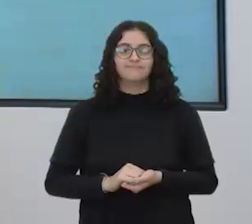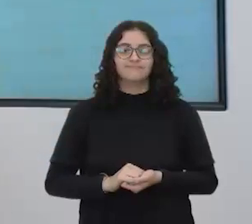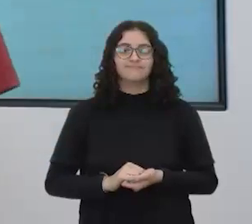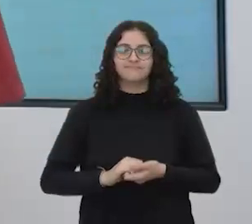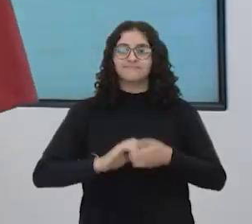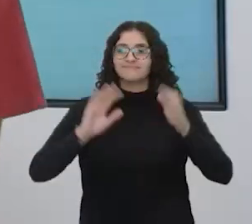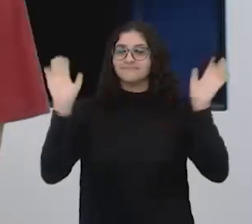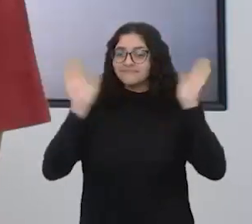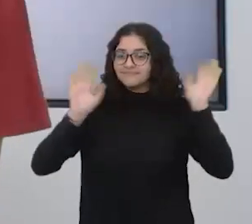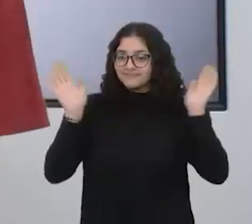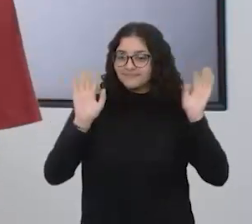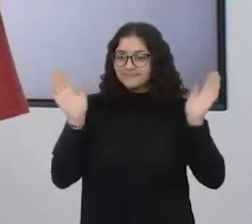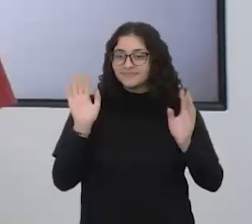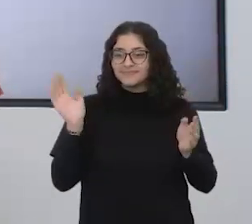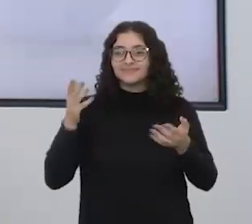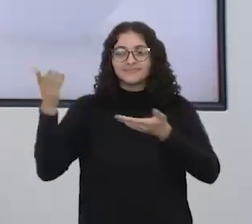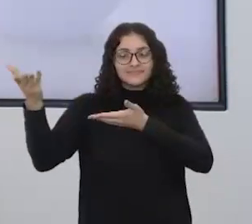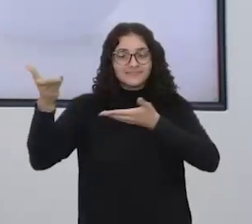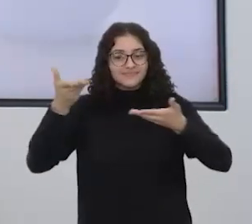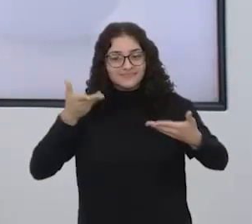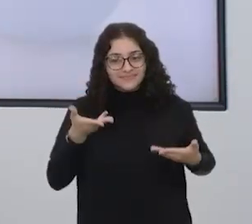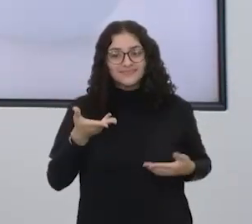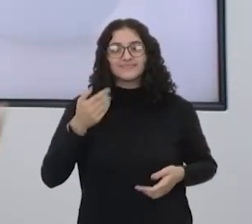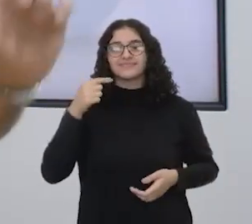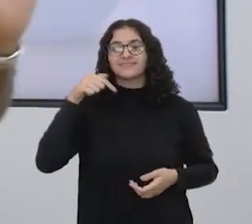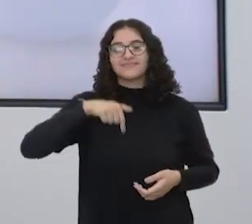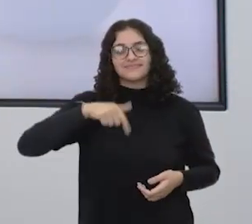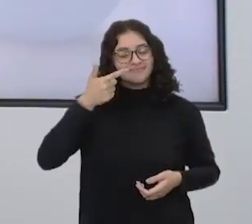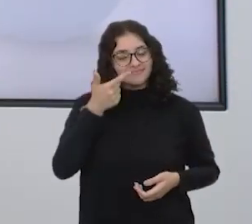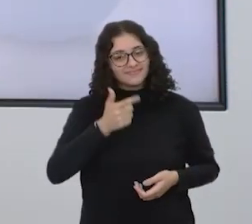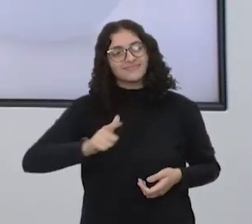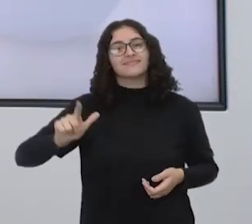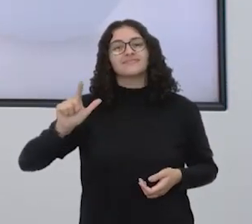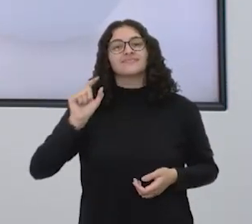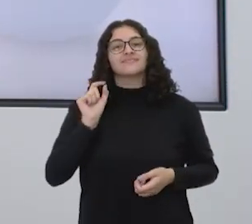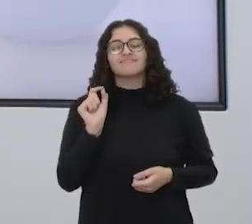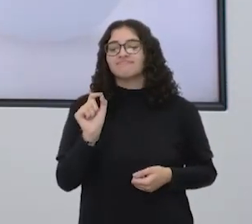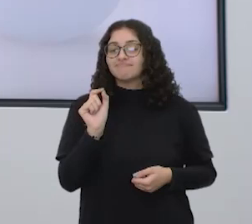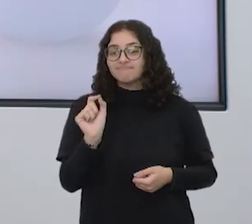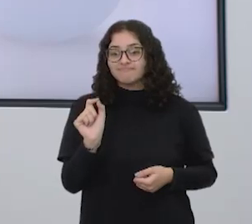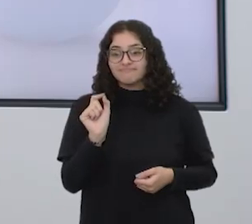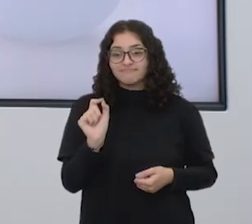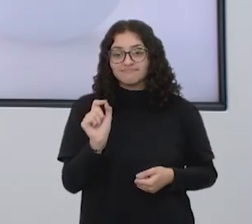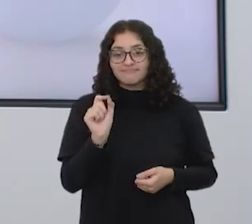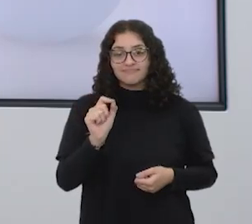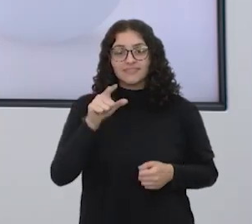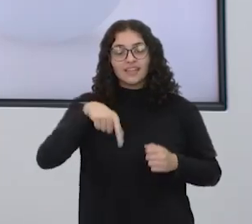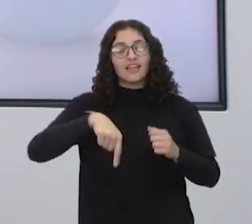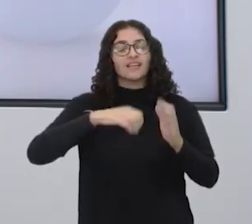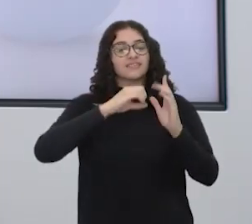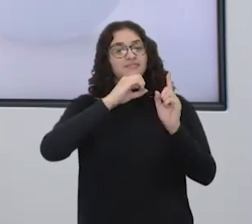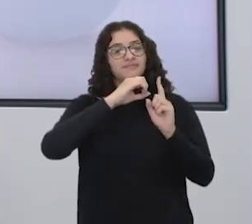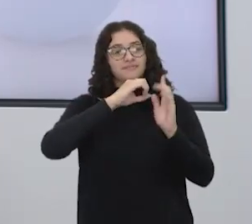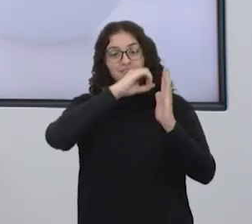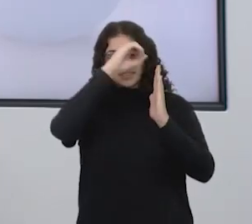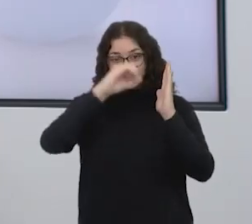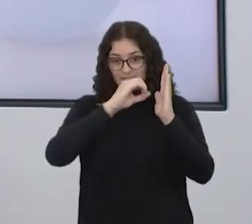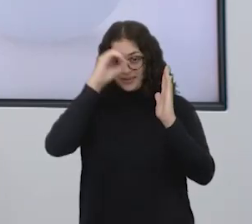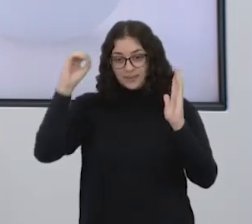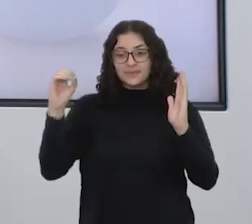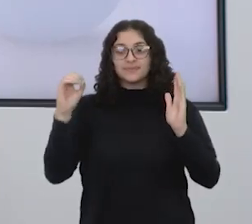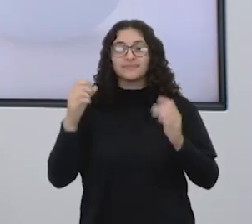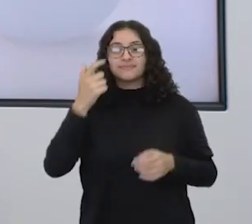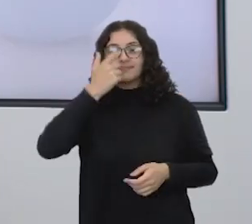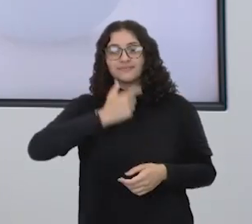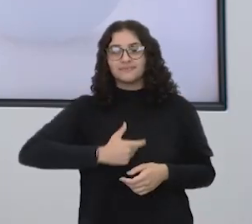Fala, povo! Sejam todos bem-vindos mais uma vez ao nosso Centro de Mídias. Eu sou